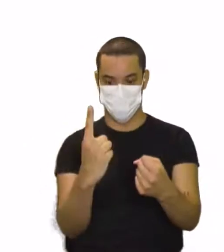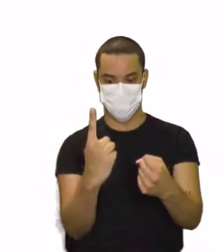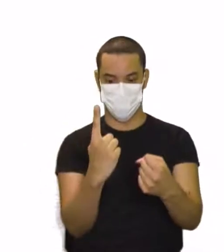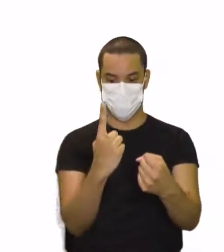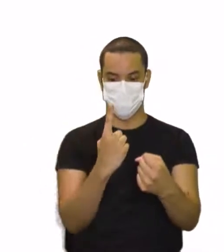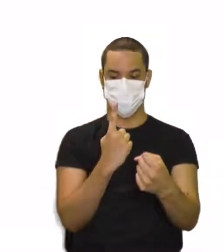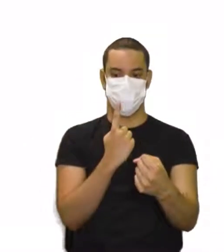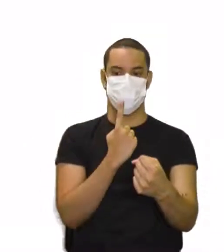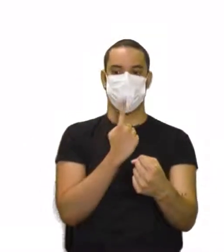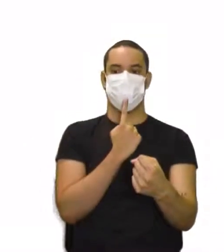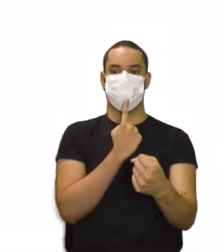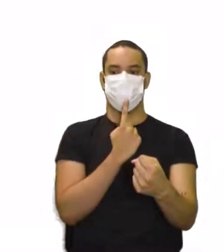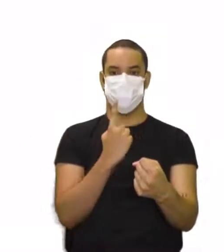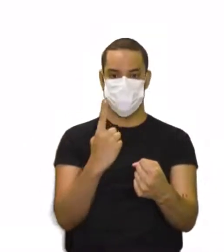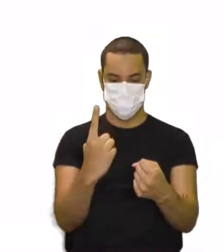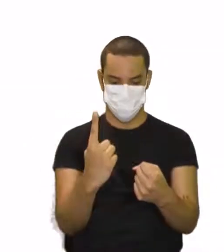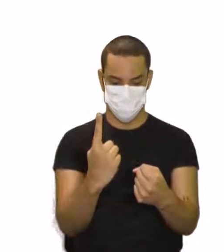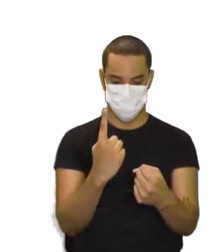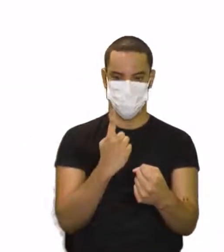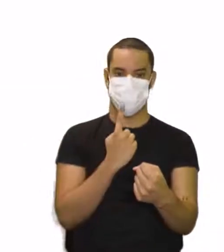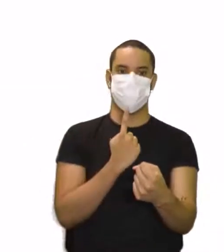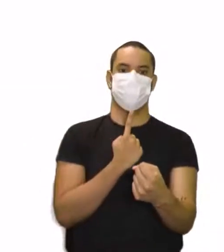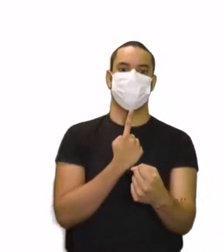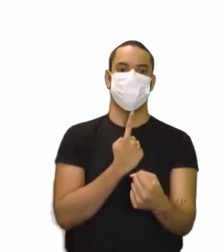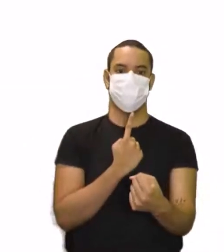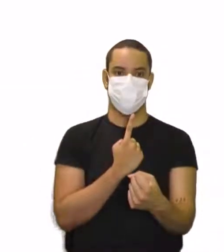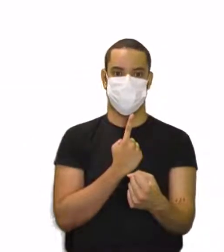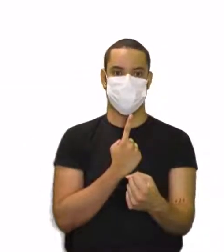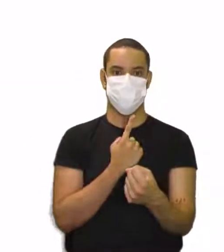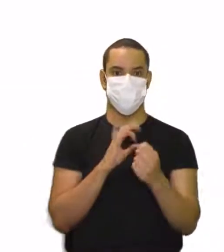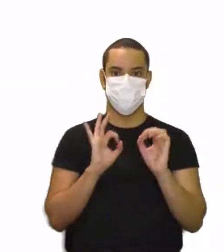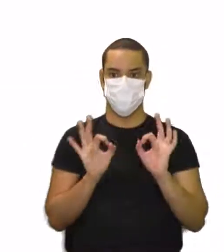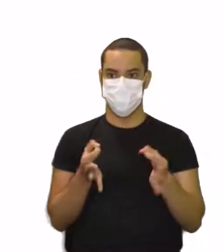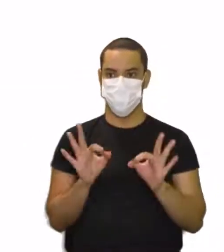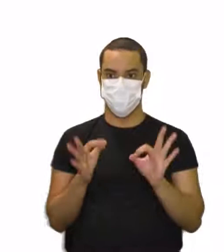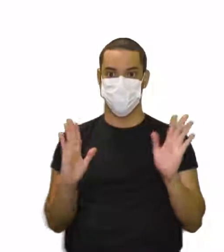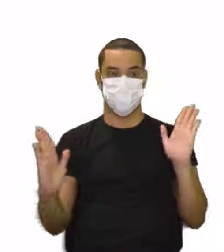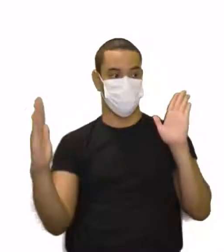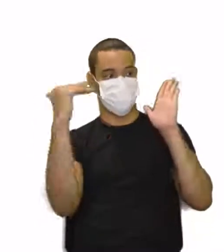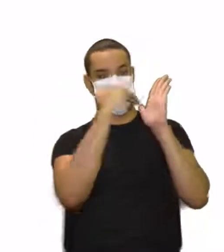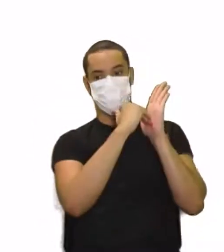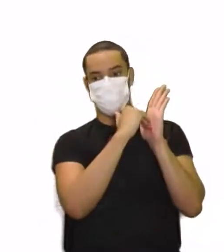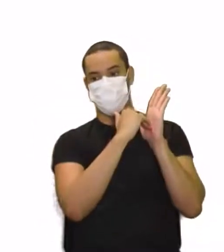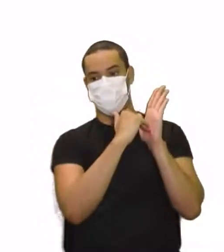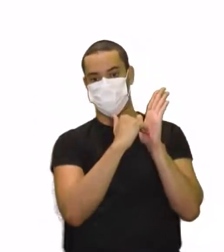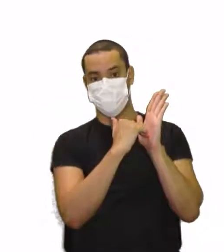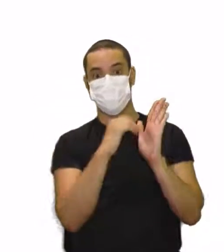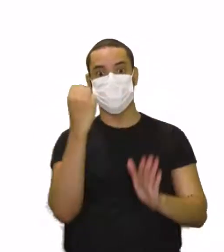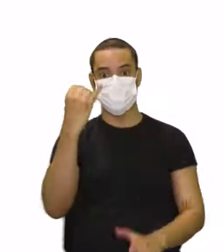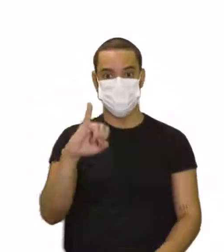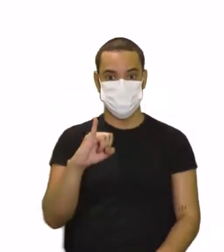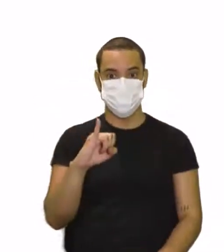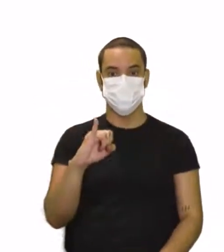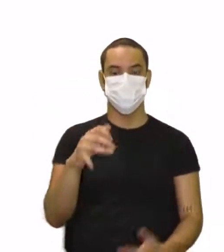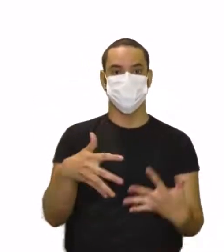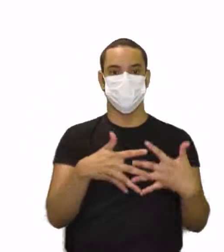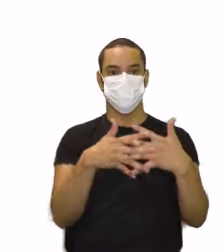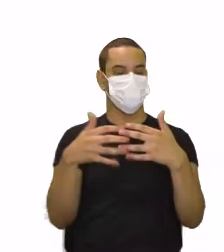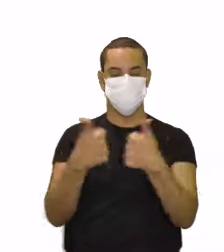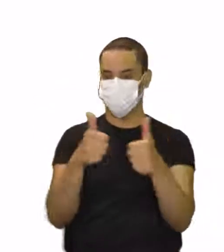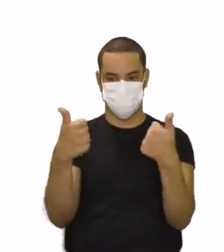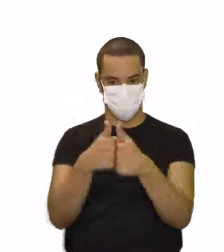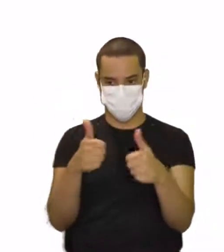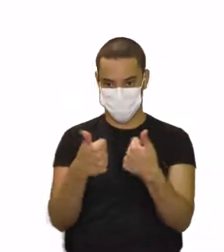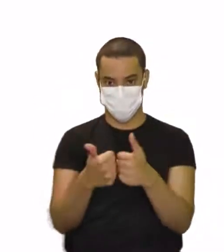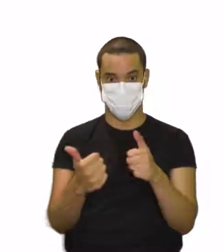direita, só que uma pessoa está indo para trás, para o sentido lá do fundo do ônibus. Se o veículo e a pessoa se deslocam